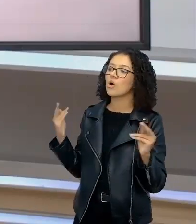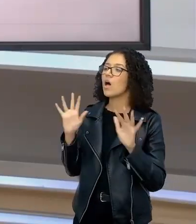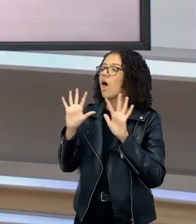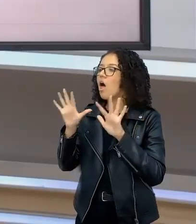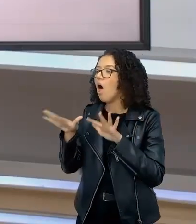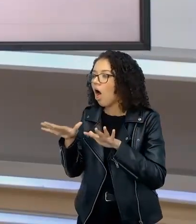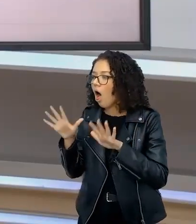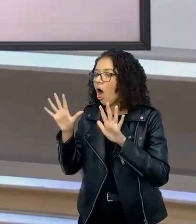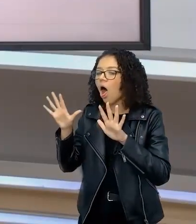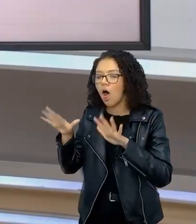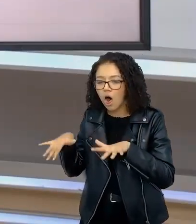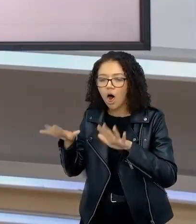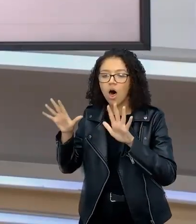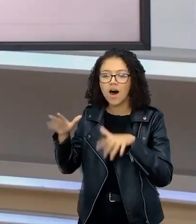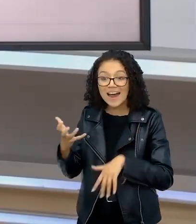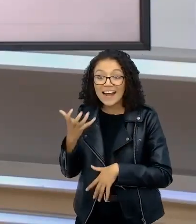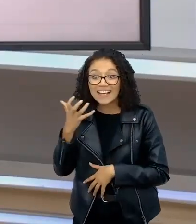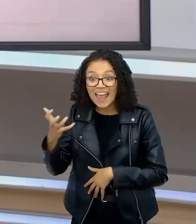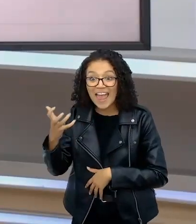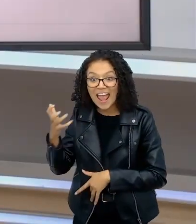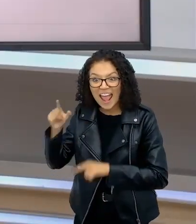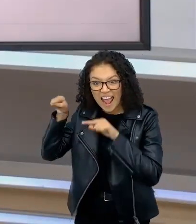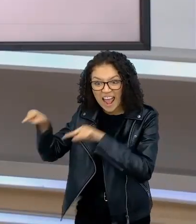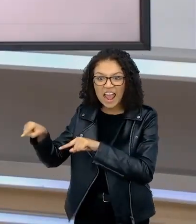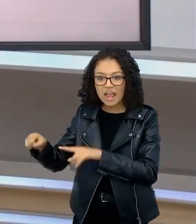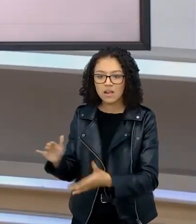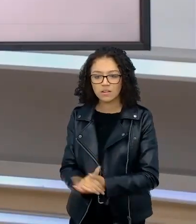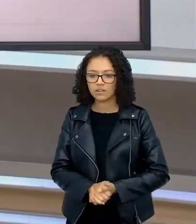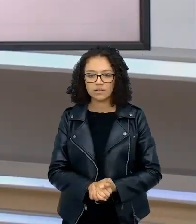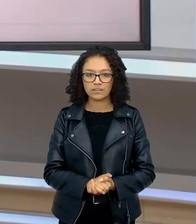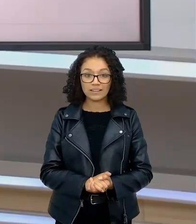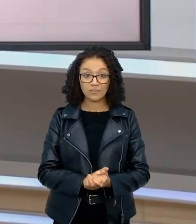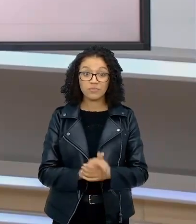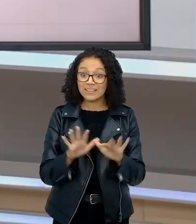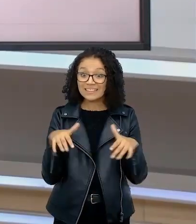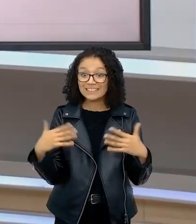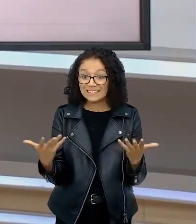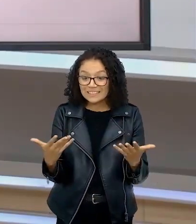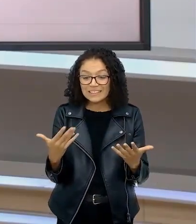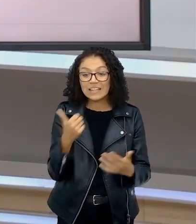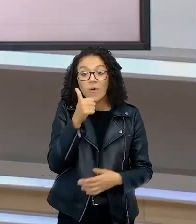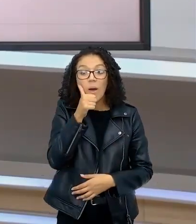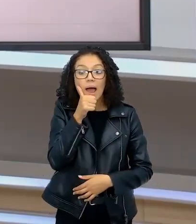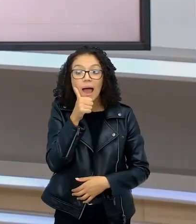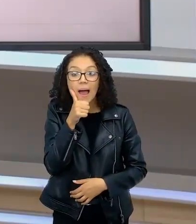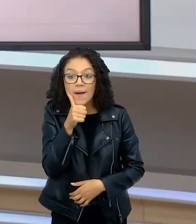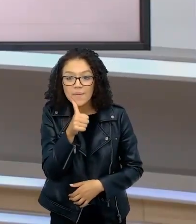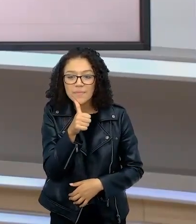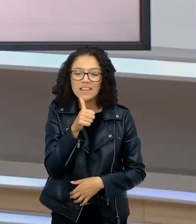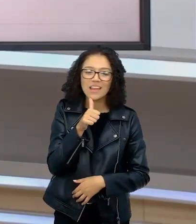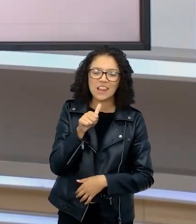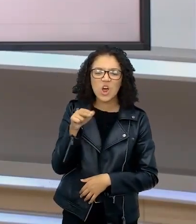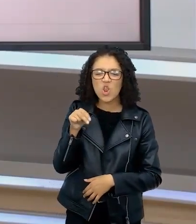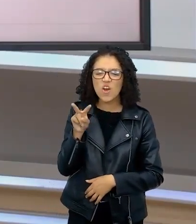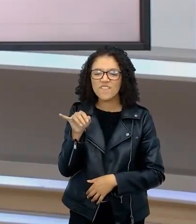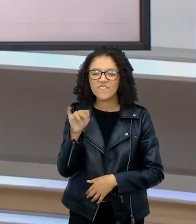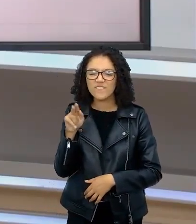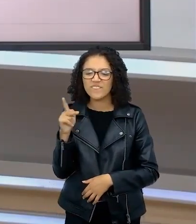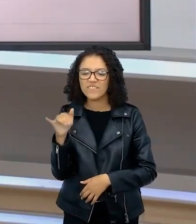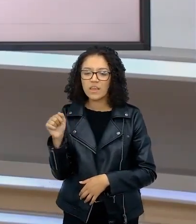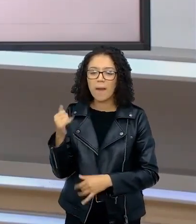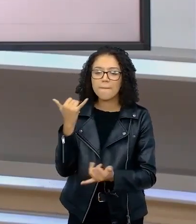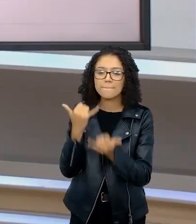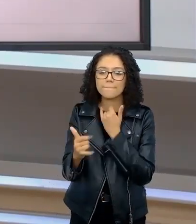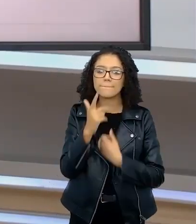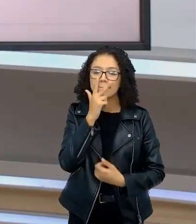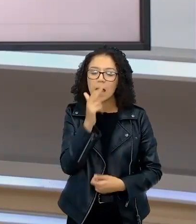deveria lutar para ter de alguma forma. A pornografia coloca essa menina novinha como um objeto.